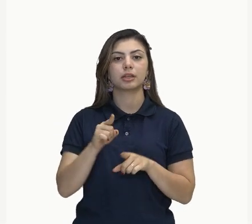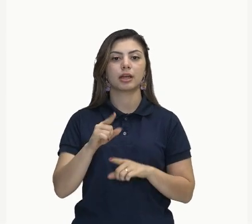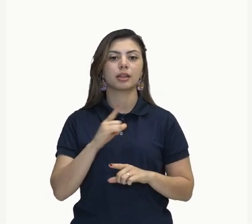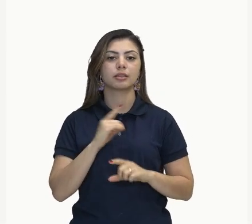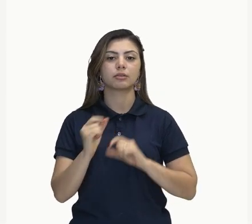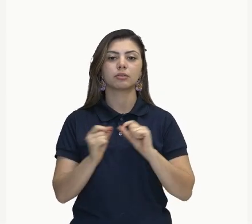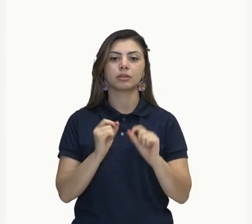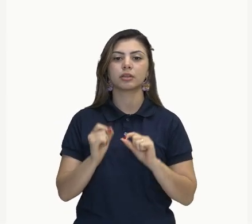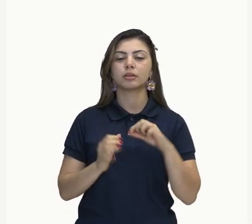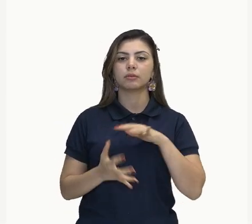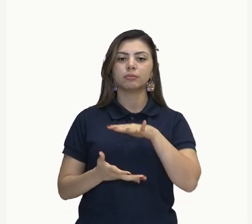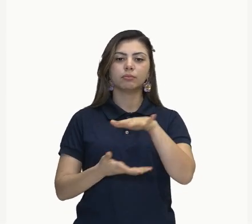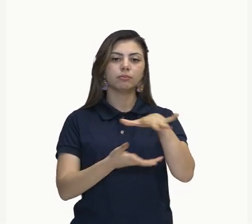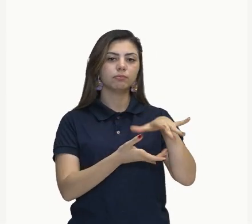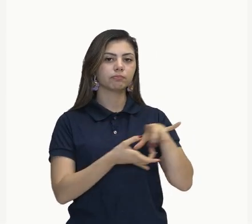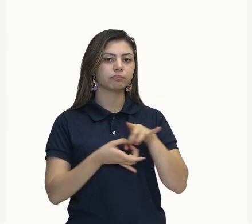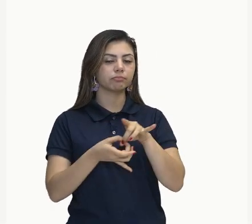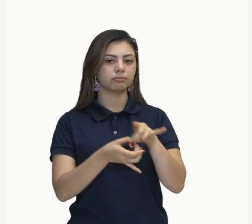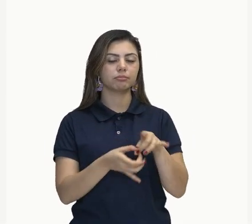há